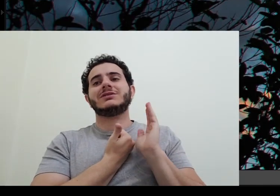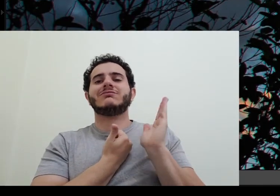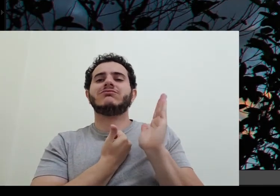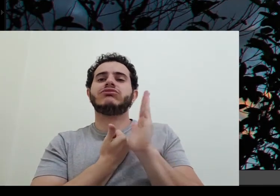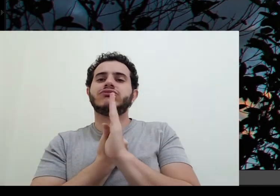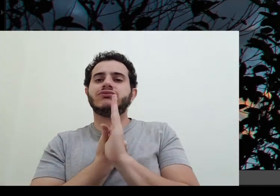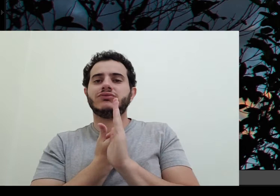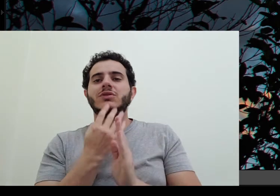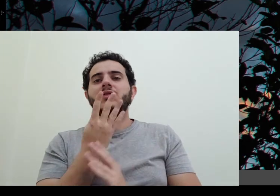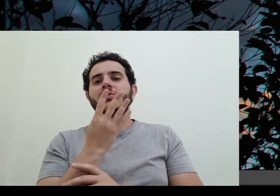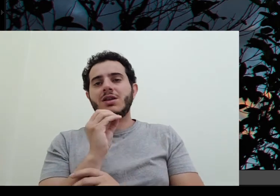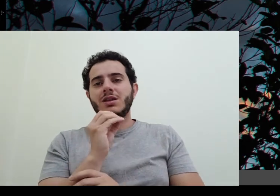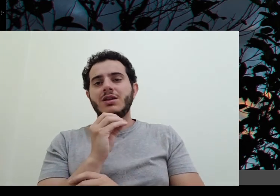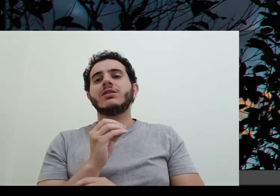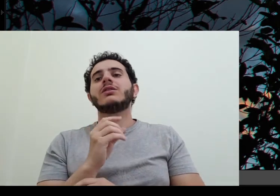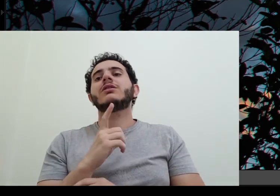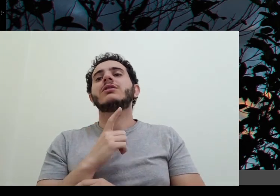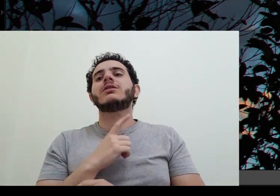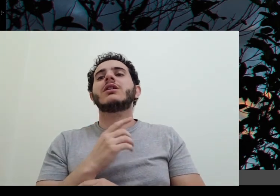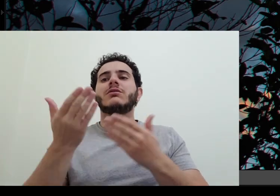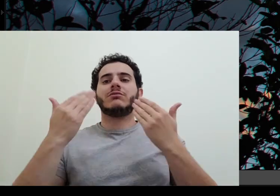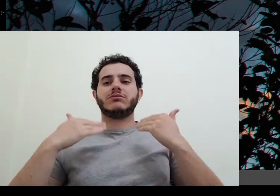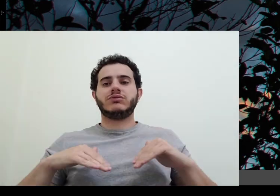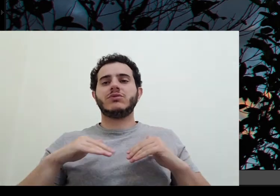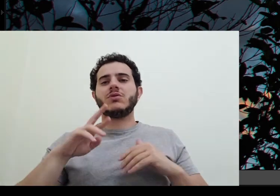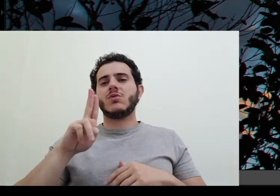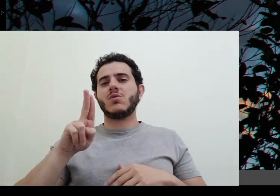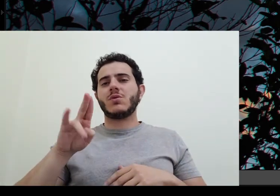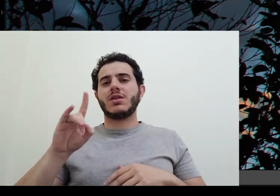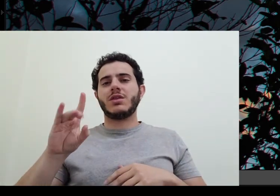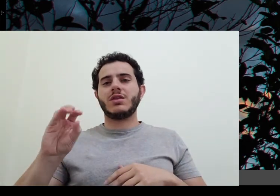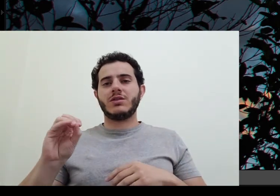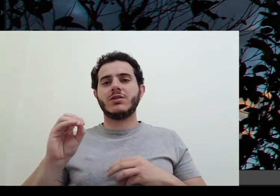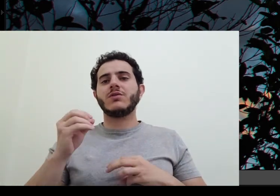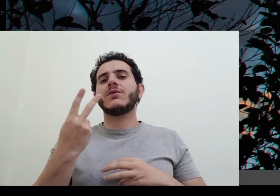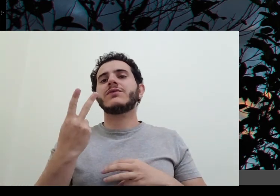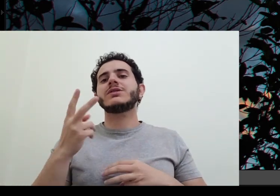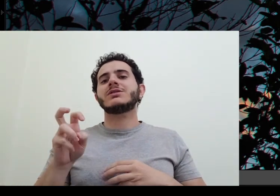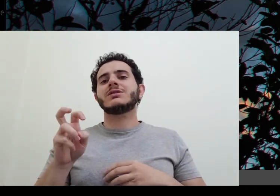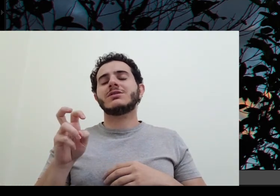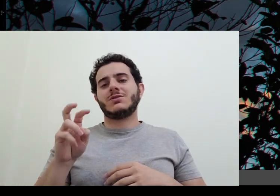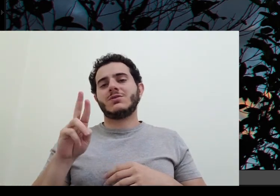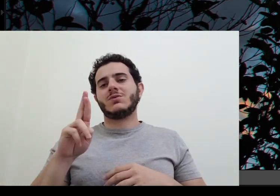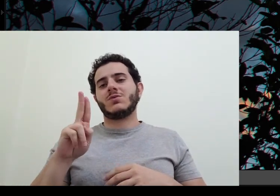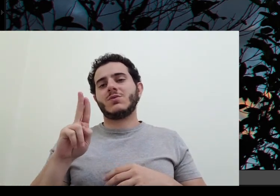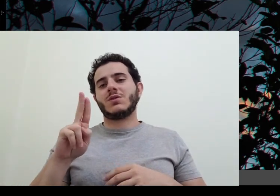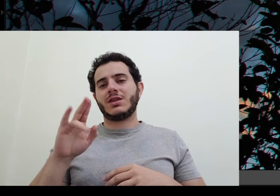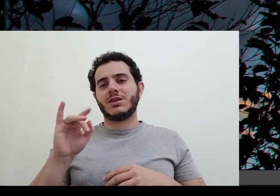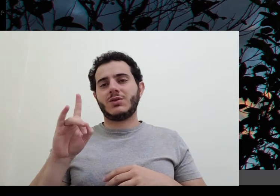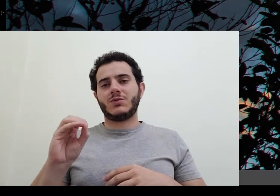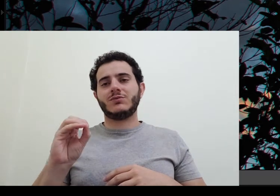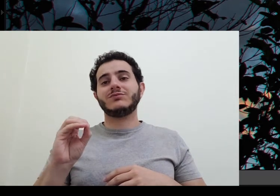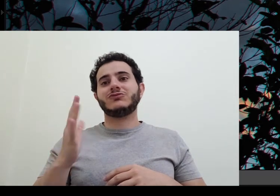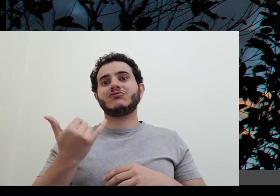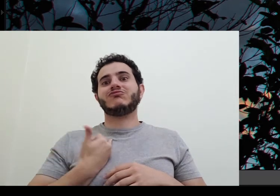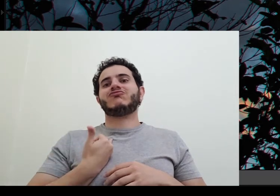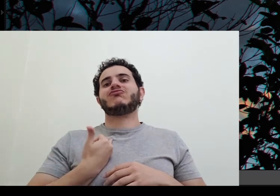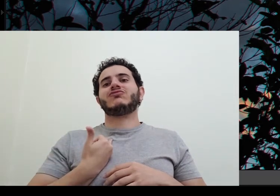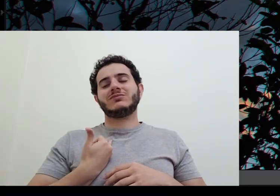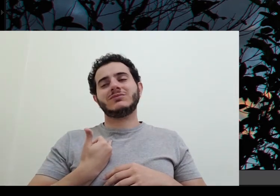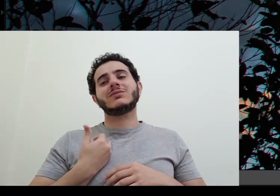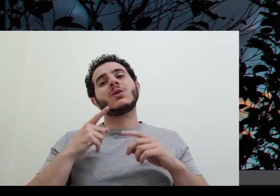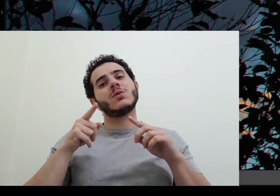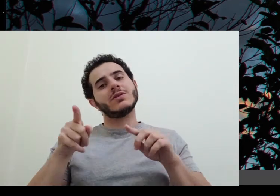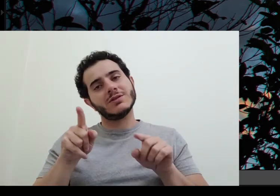aplica 40 de intensidade e 25 de redução de ruído, 40 de nitidez e 25 de redução de ruído de cor. Então, aqui uma